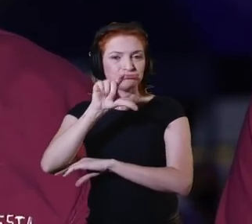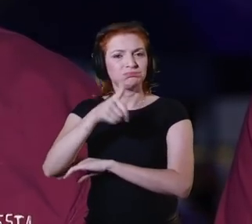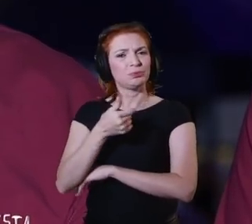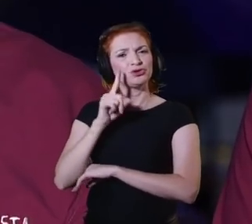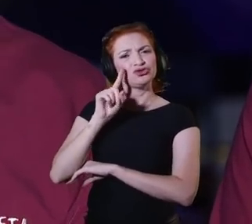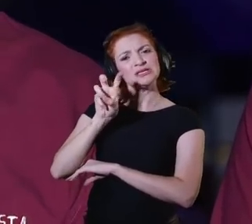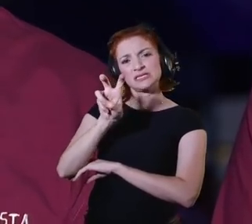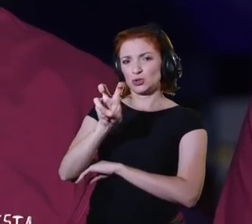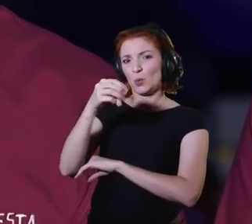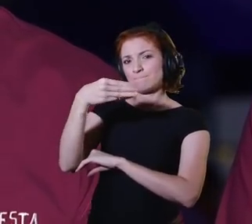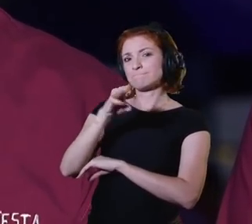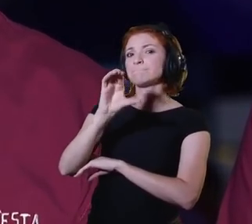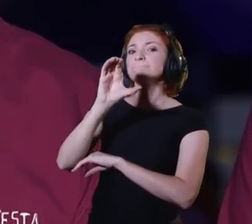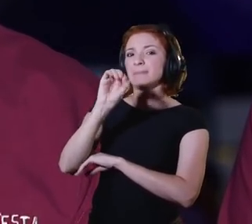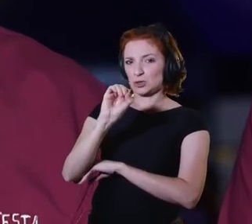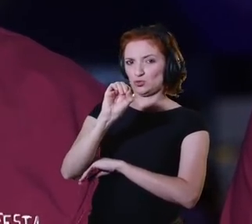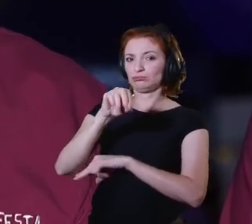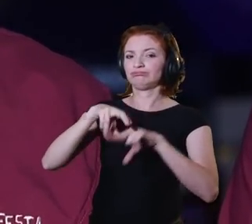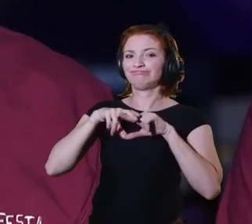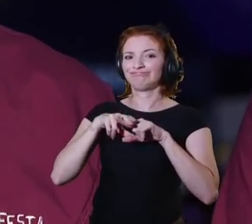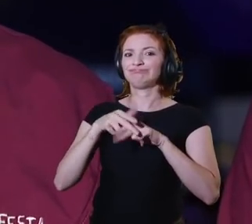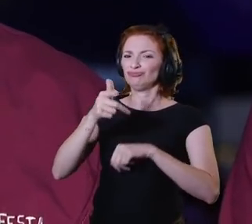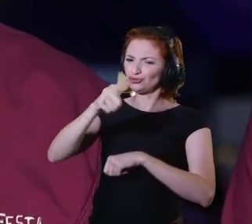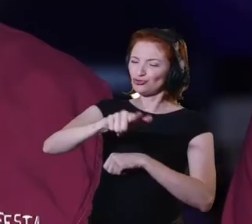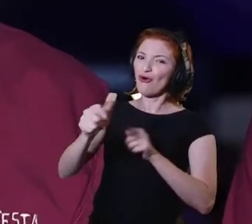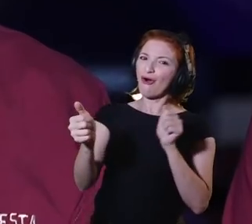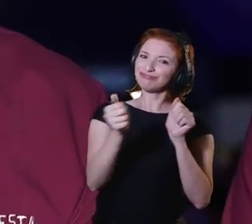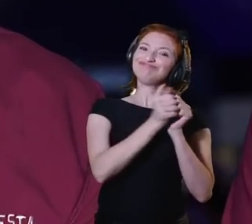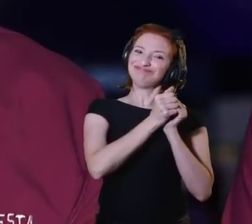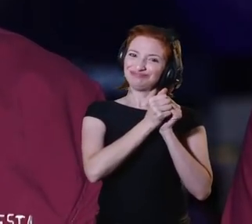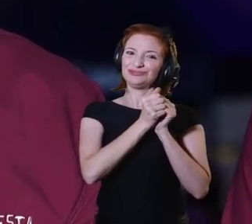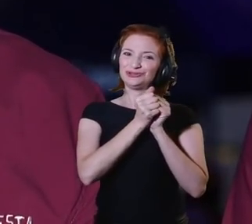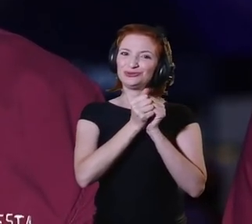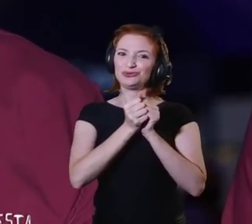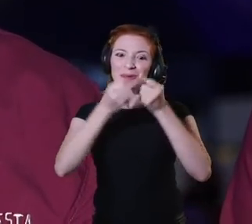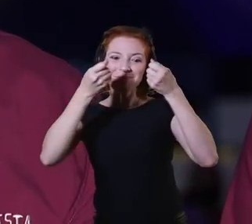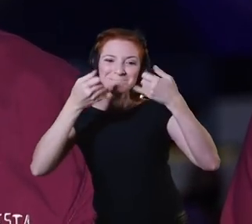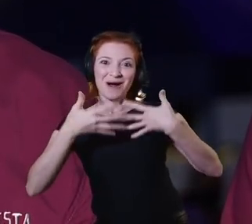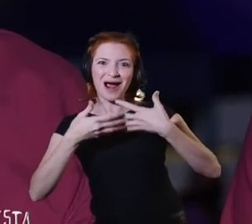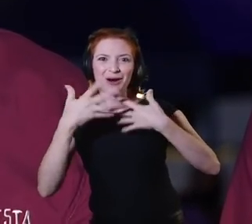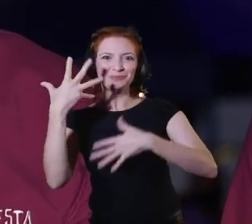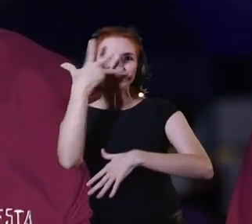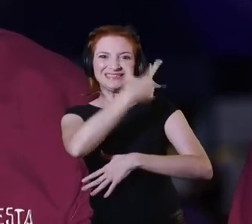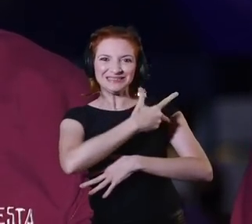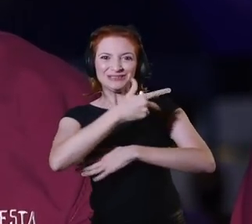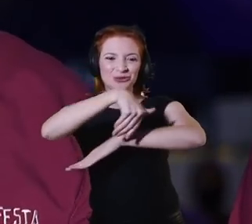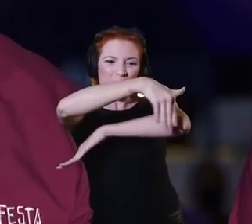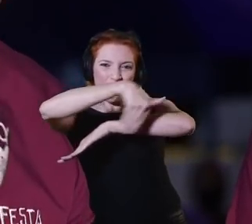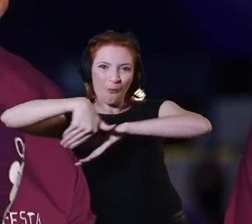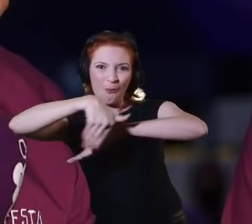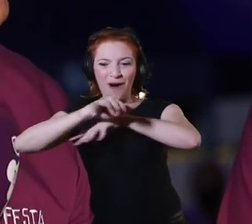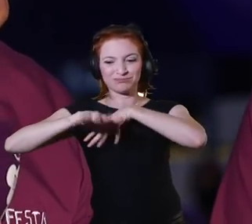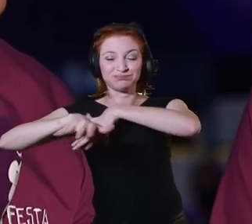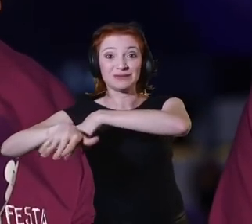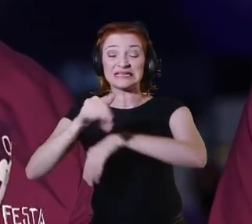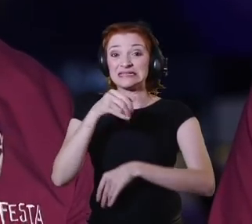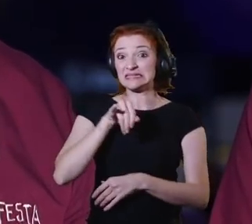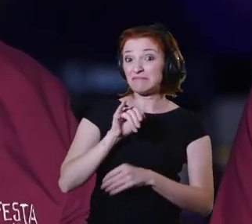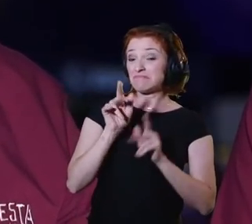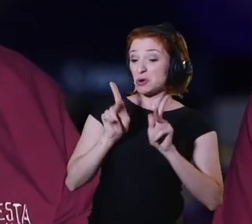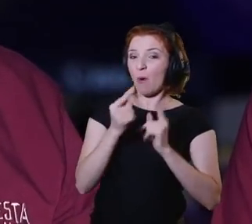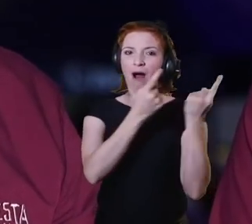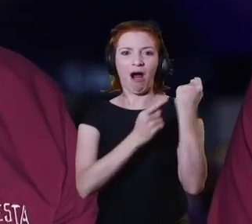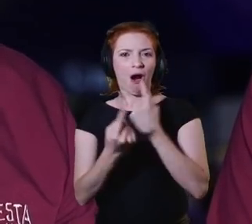5 de março. Então vamos juntos outra vez, trazendo toda a magia da Rua Sinimbu. Para quem ainda não assistiu, um